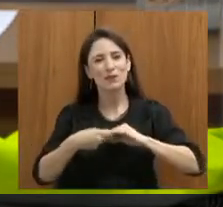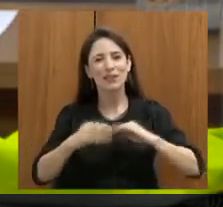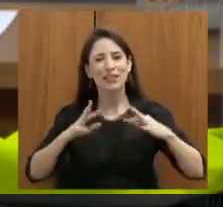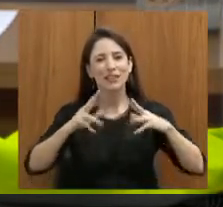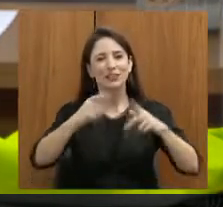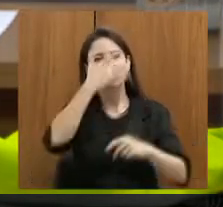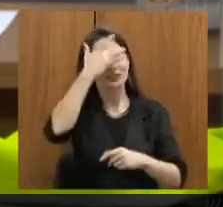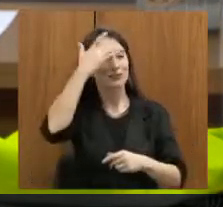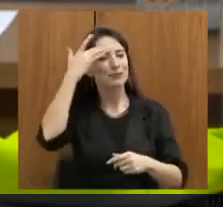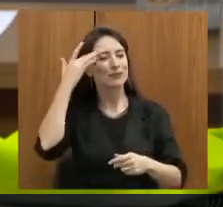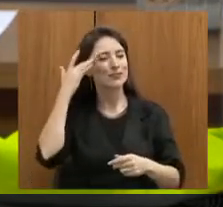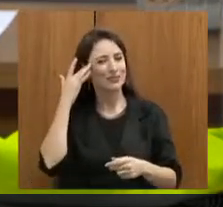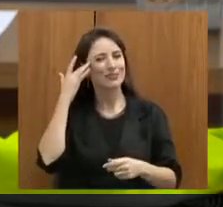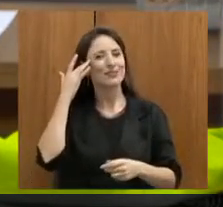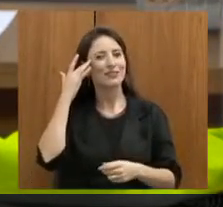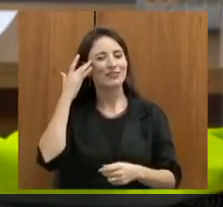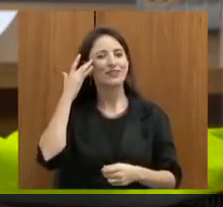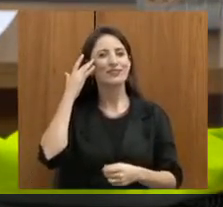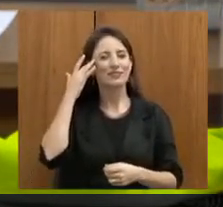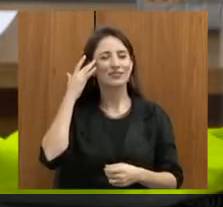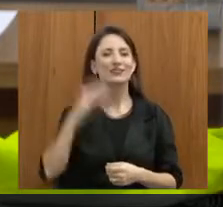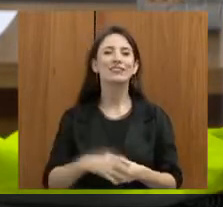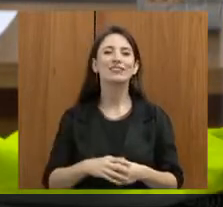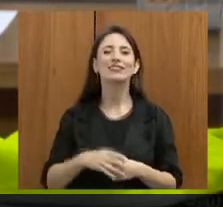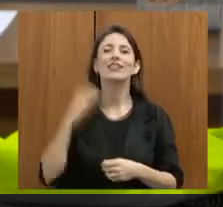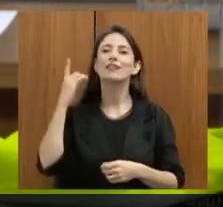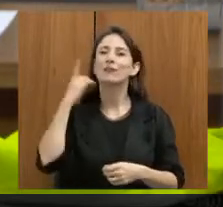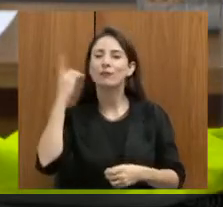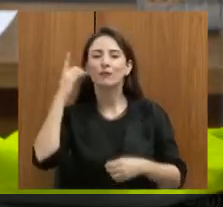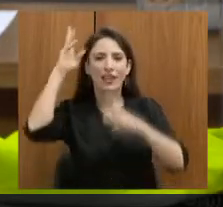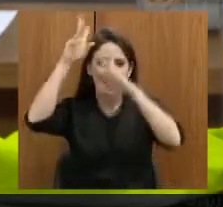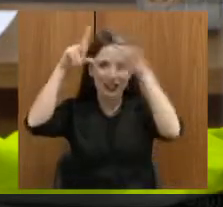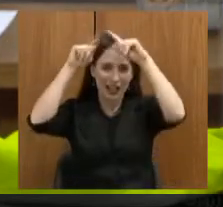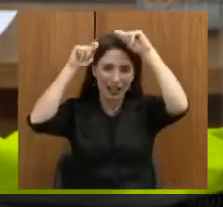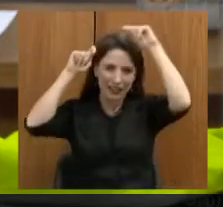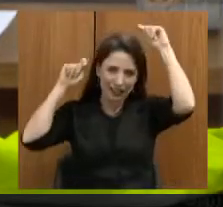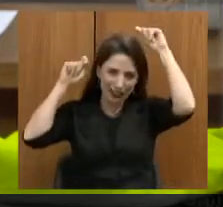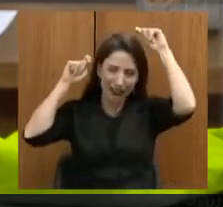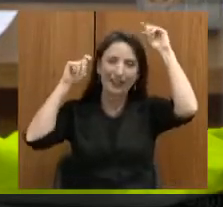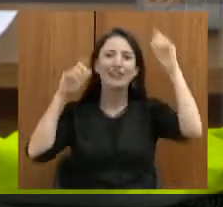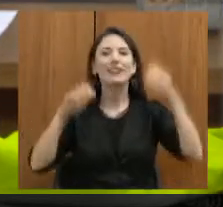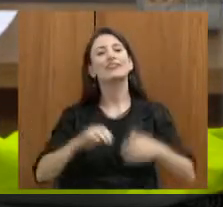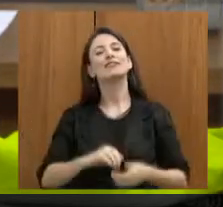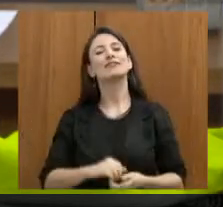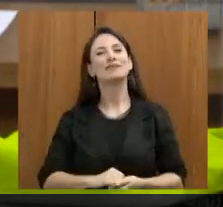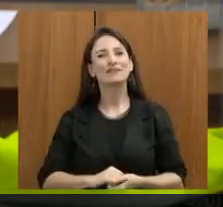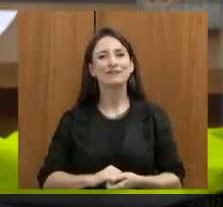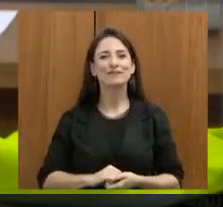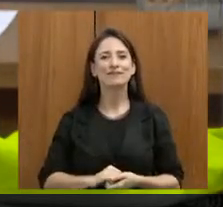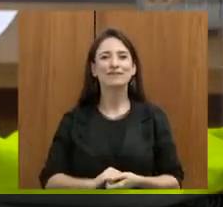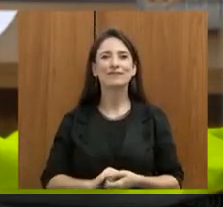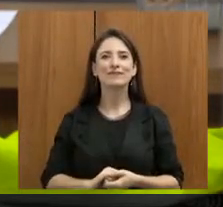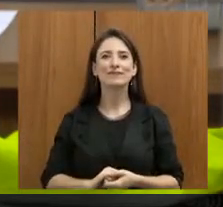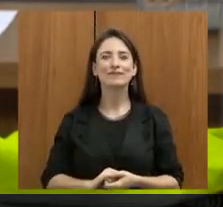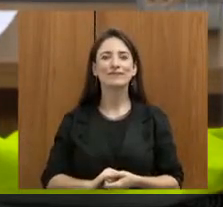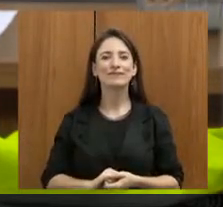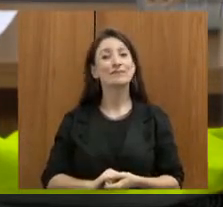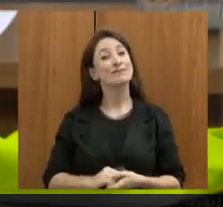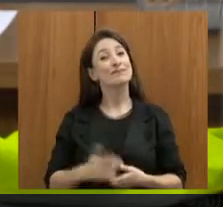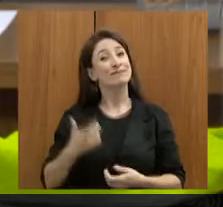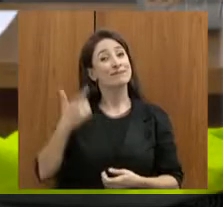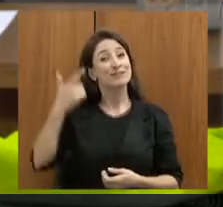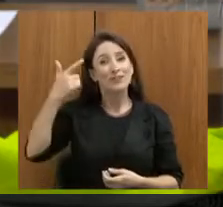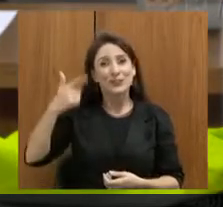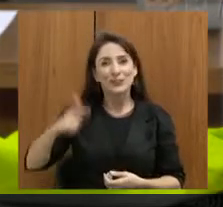na figura da deputada Andreia lá e tamo aqui de